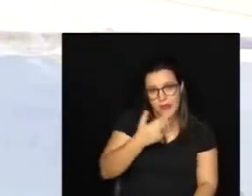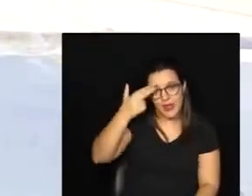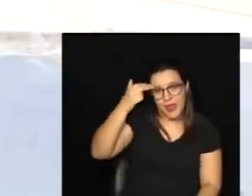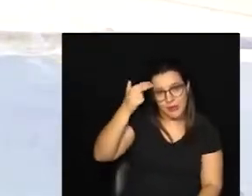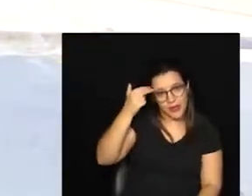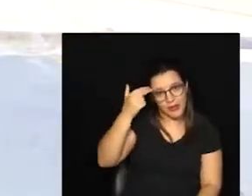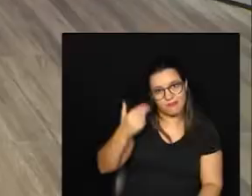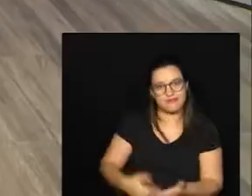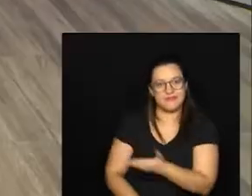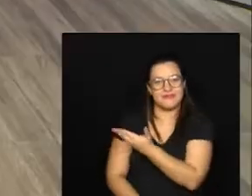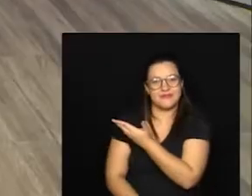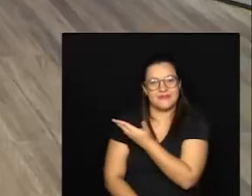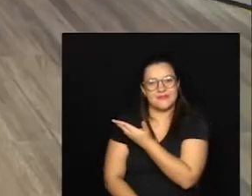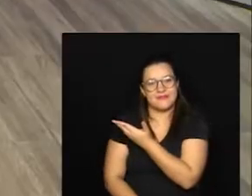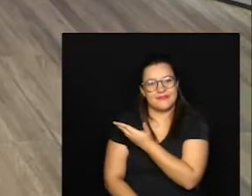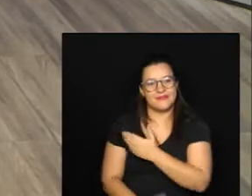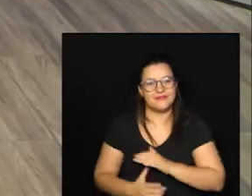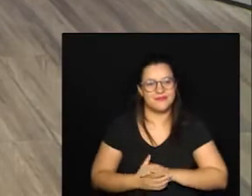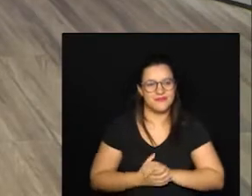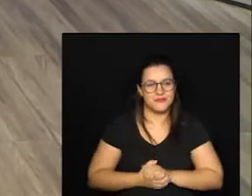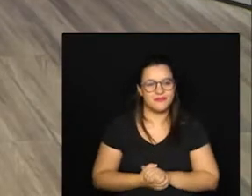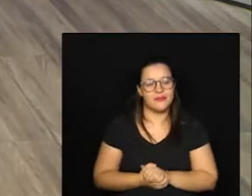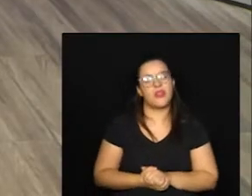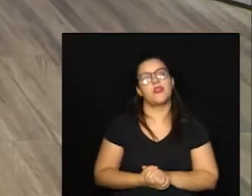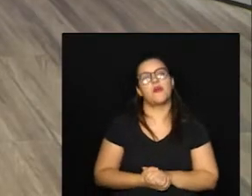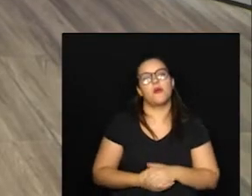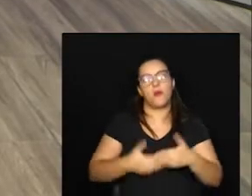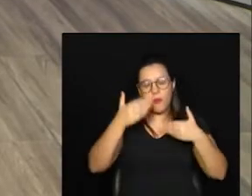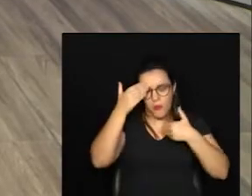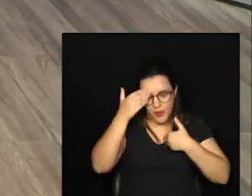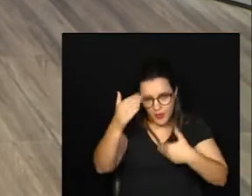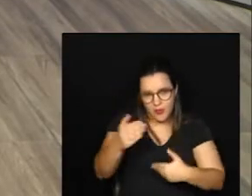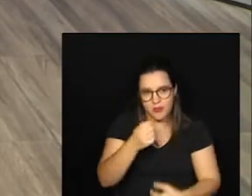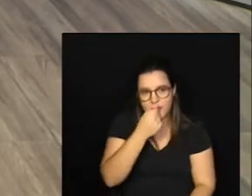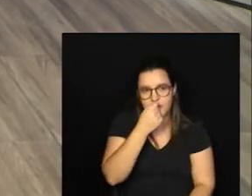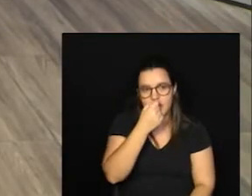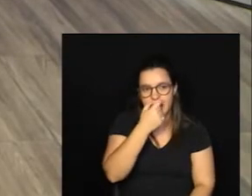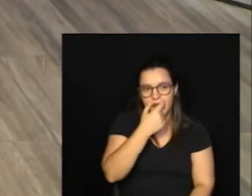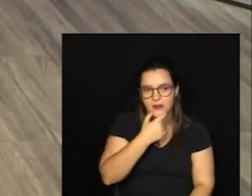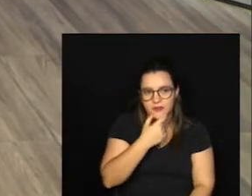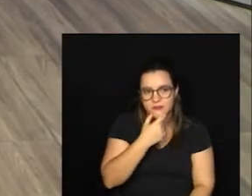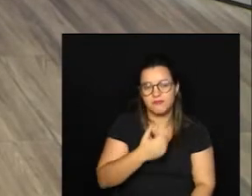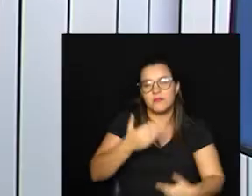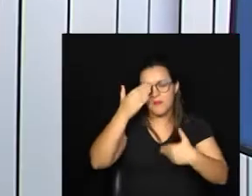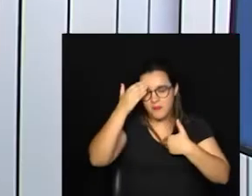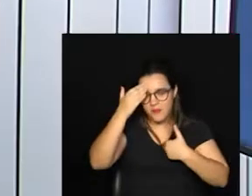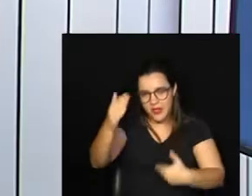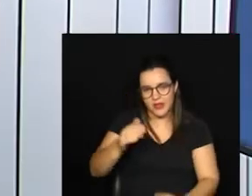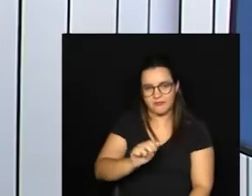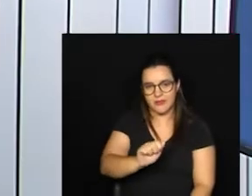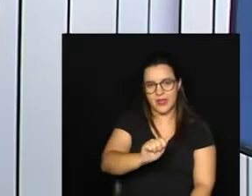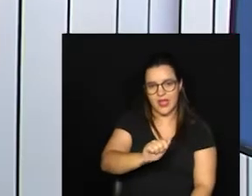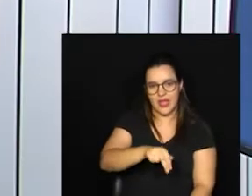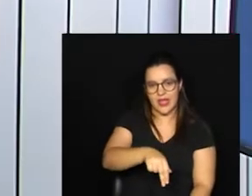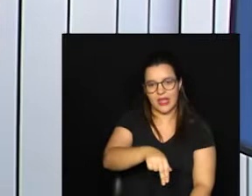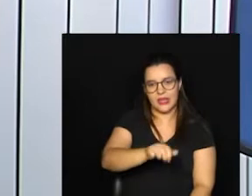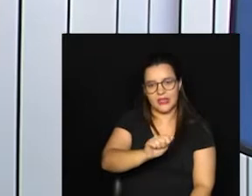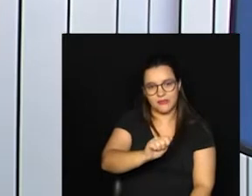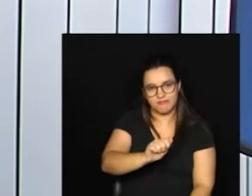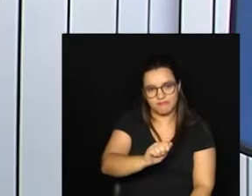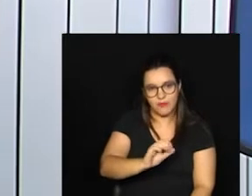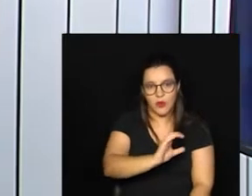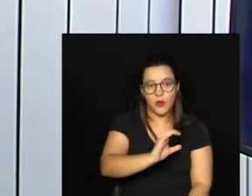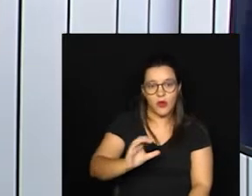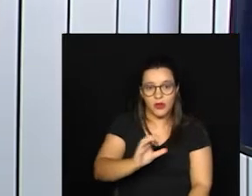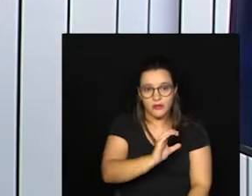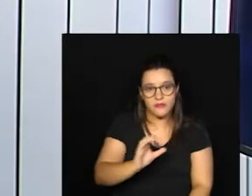o Gabriel Castro. Muito obrigado, Rubens Morelli, e também a Ana Cecília Zoccolotti, coordenadora